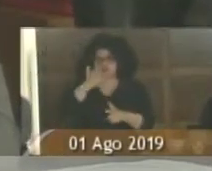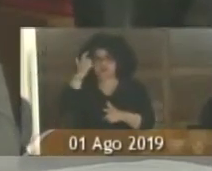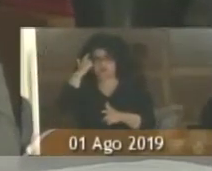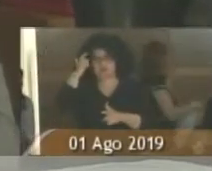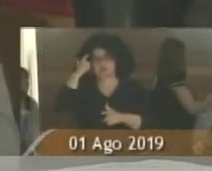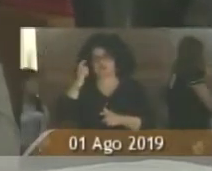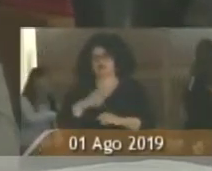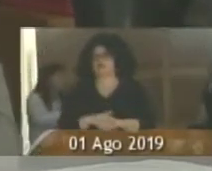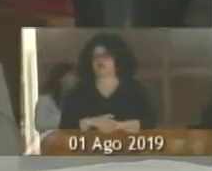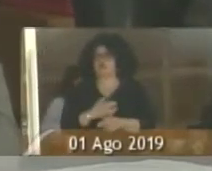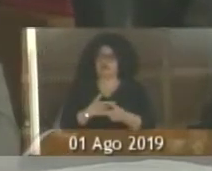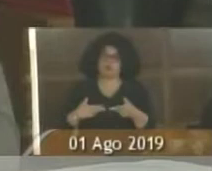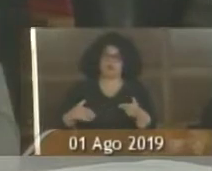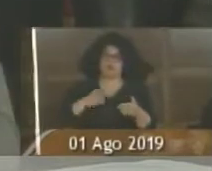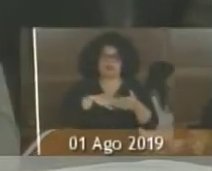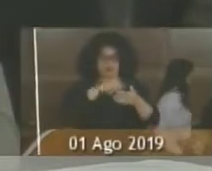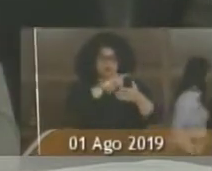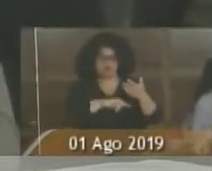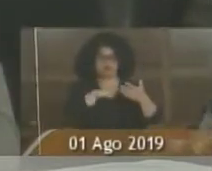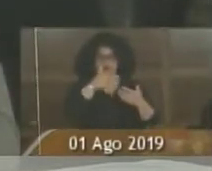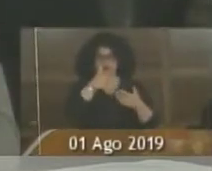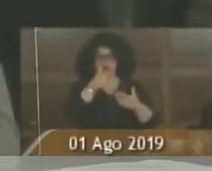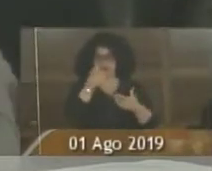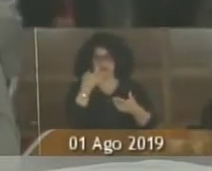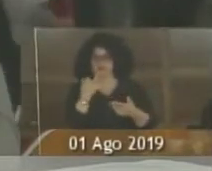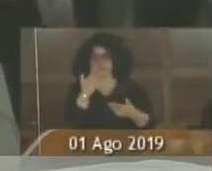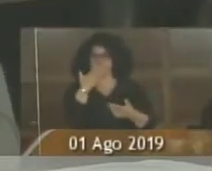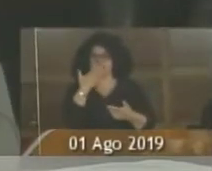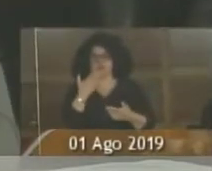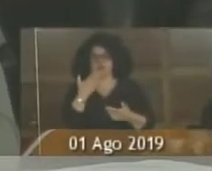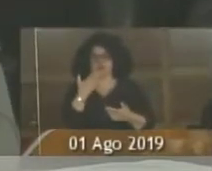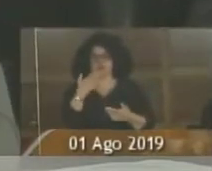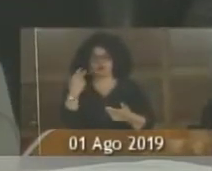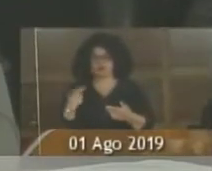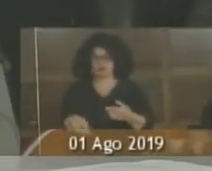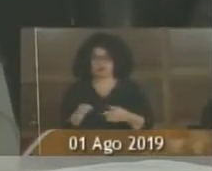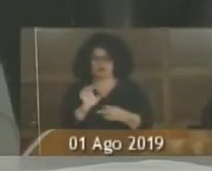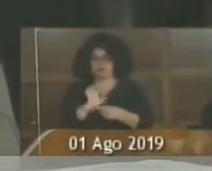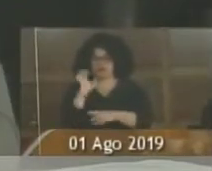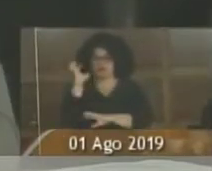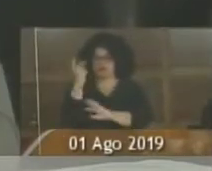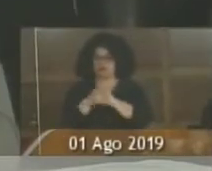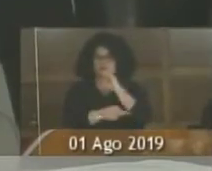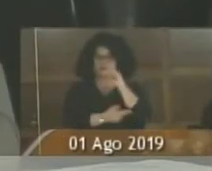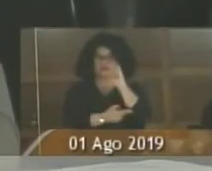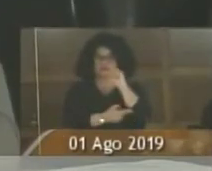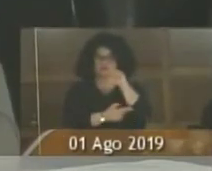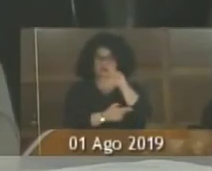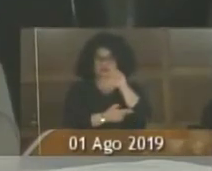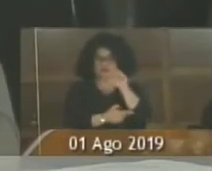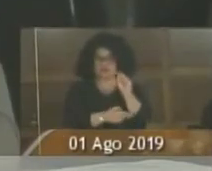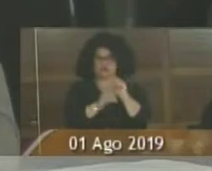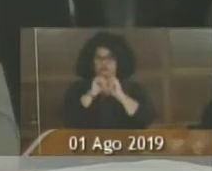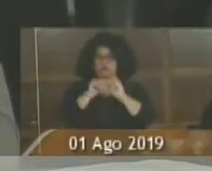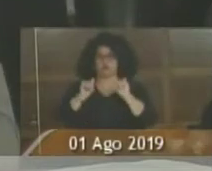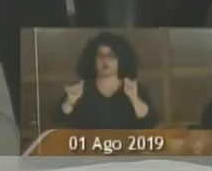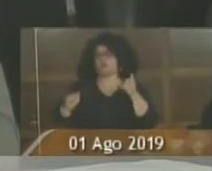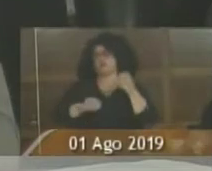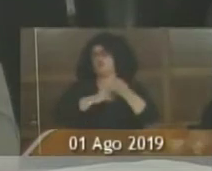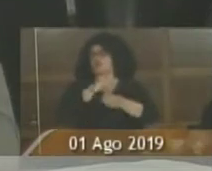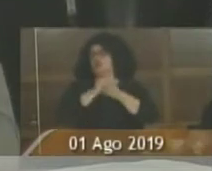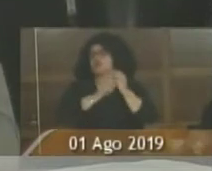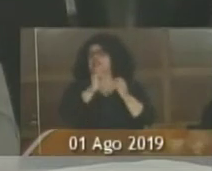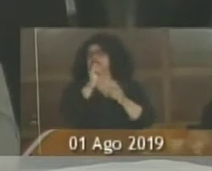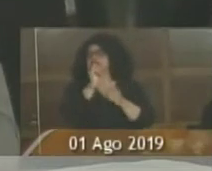Providências. Requerimento 263, solicitando ao Instituto Estadual do Meio Ambiente, o INEA, informações quanto à realização dos